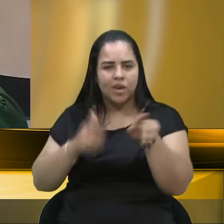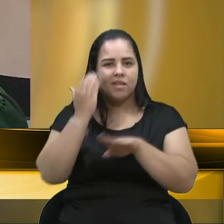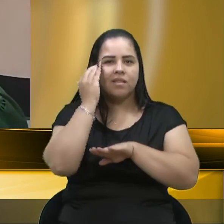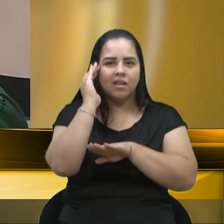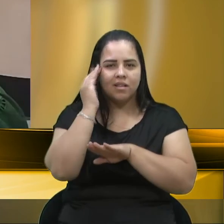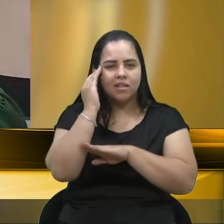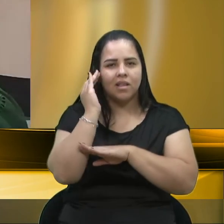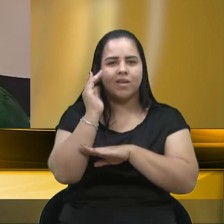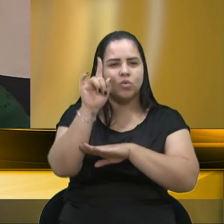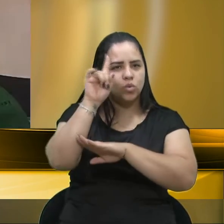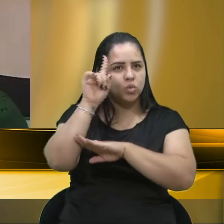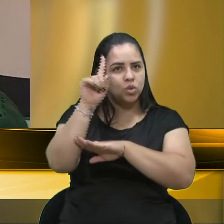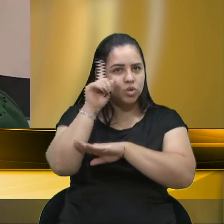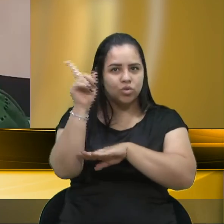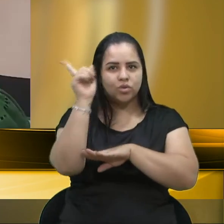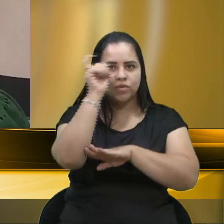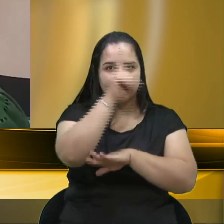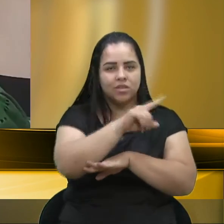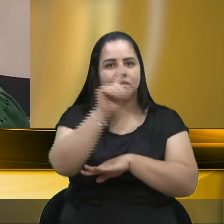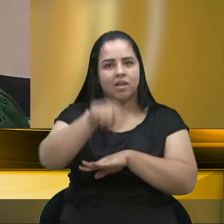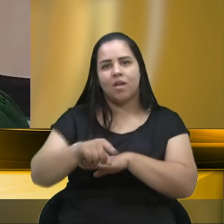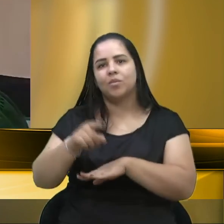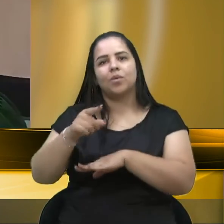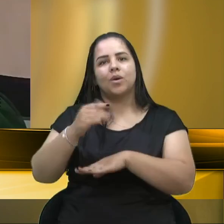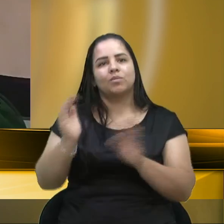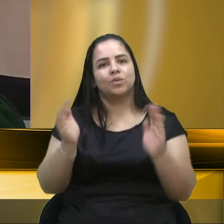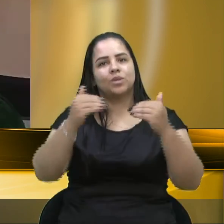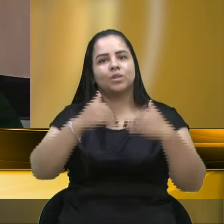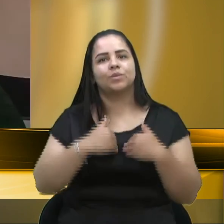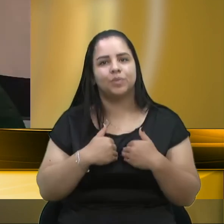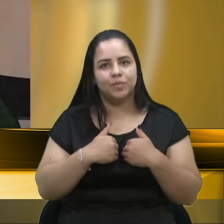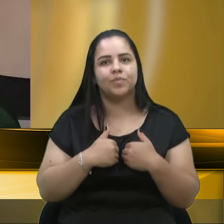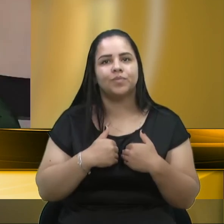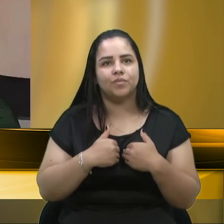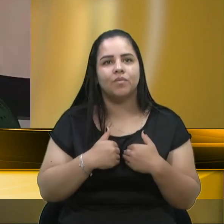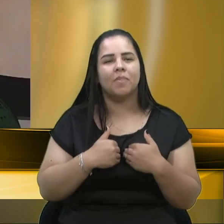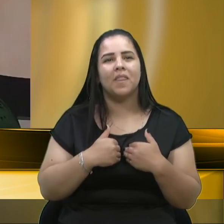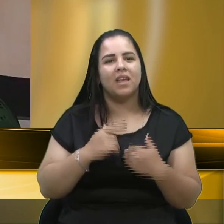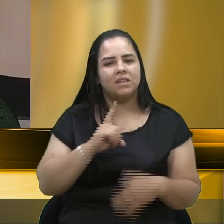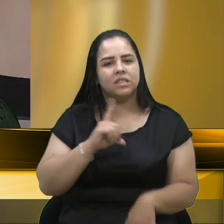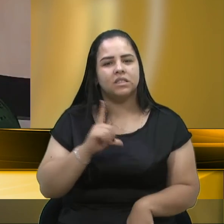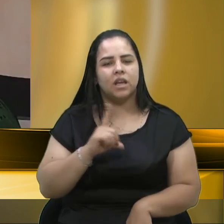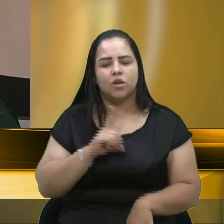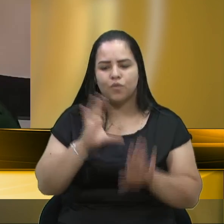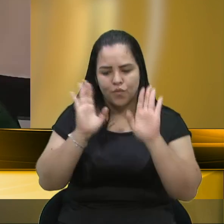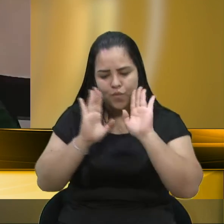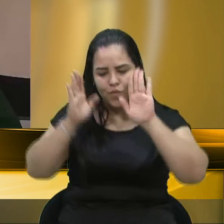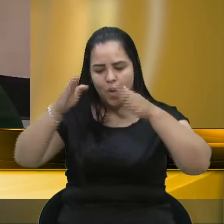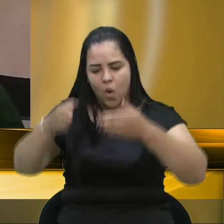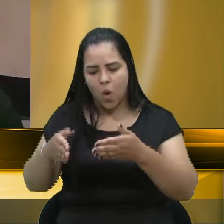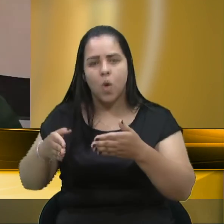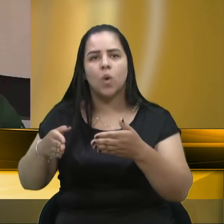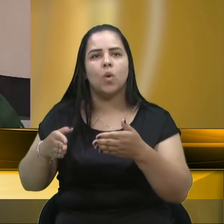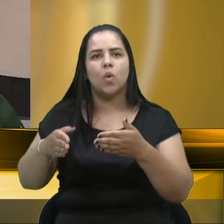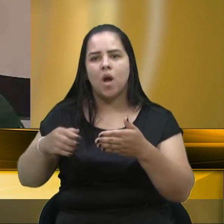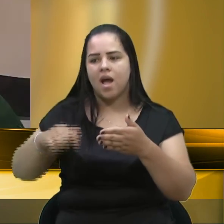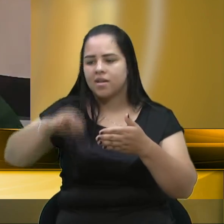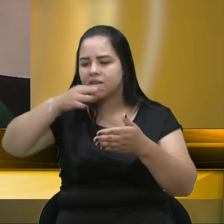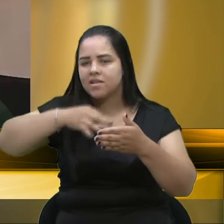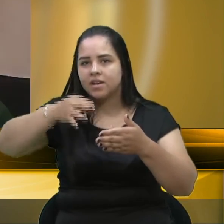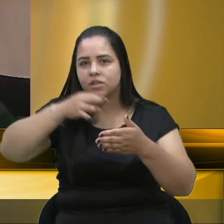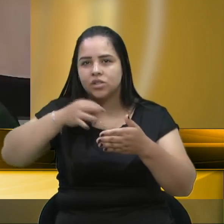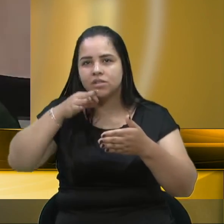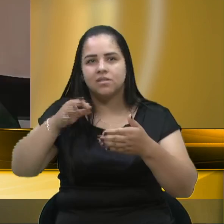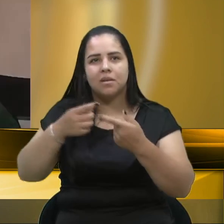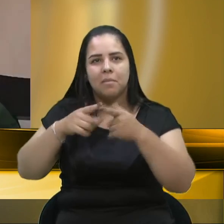das dificuldades, e a partir disso, né, de uma visão focada no município de Caxias do Sul, mas mais ampla também para